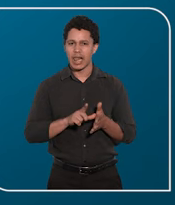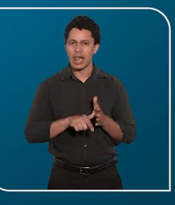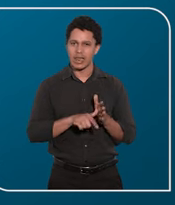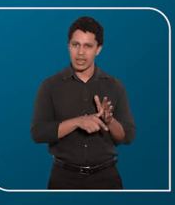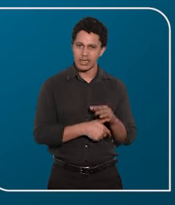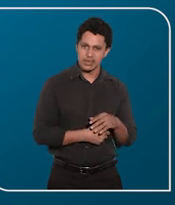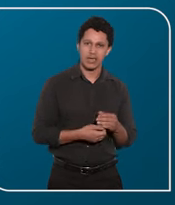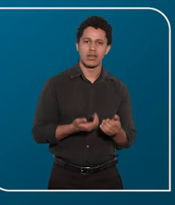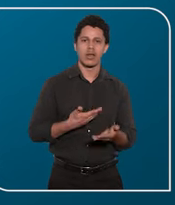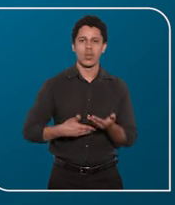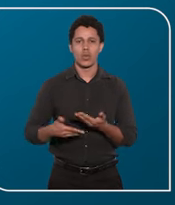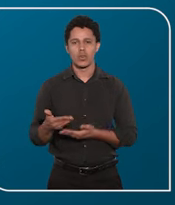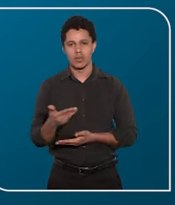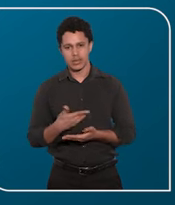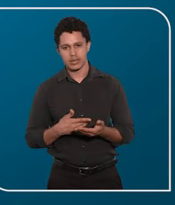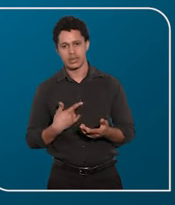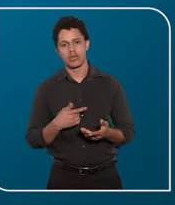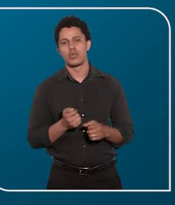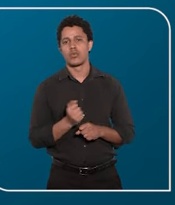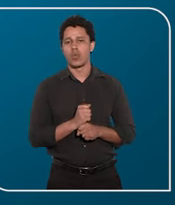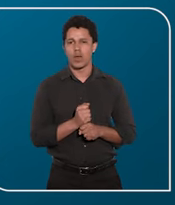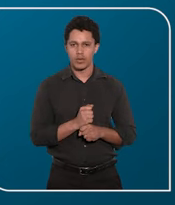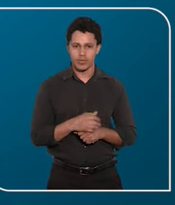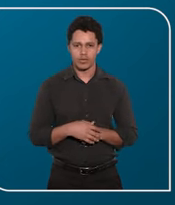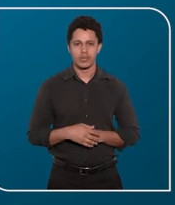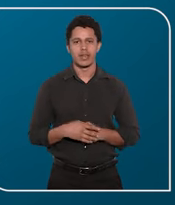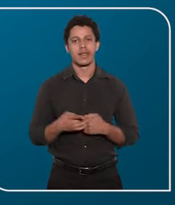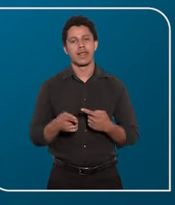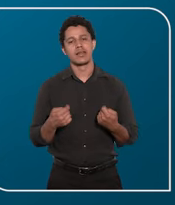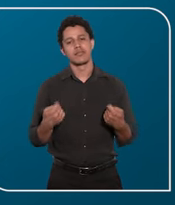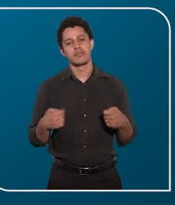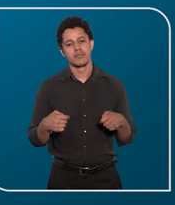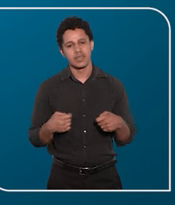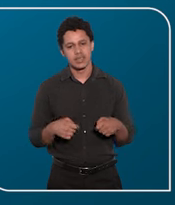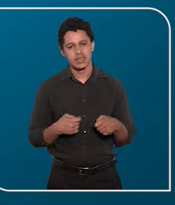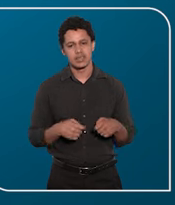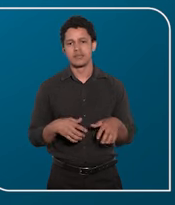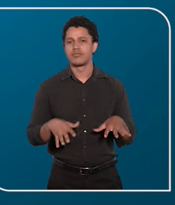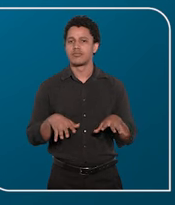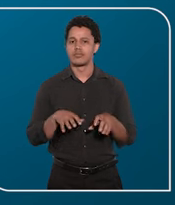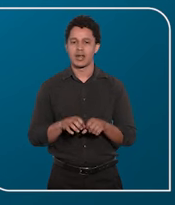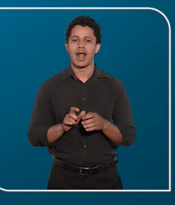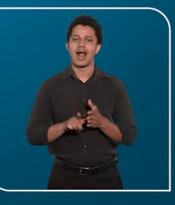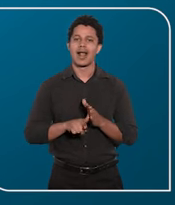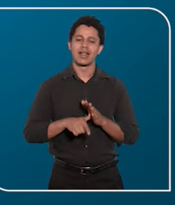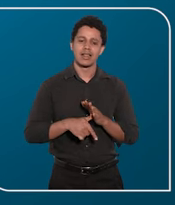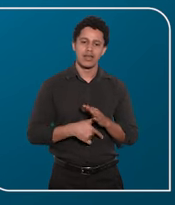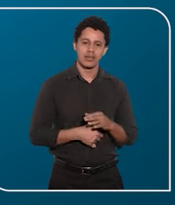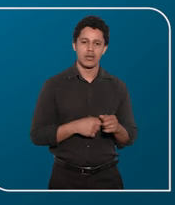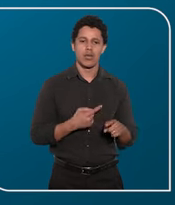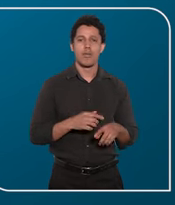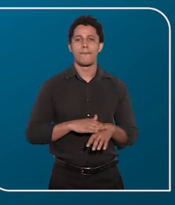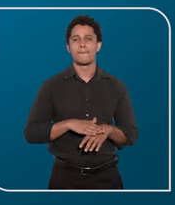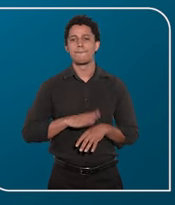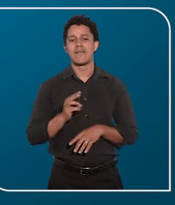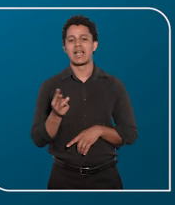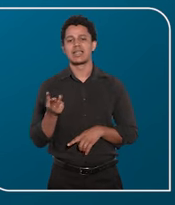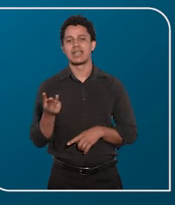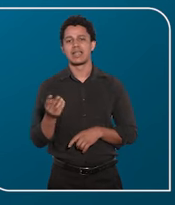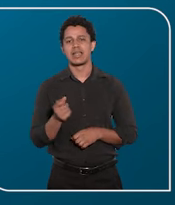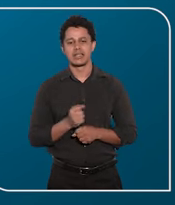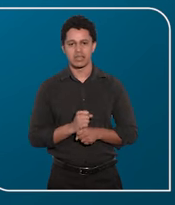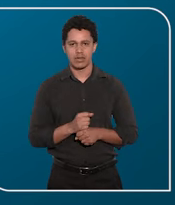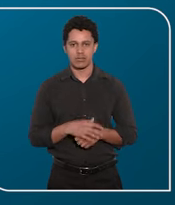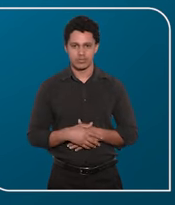suas contribuições, enfim, das suas anuidades, ele precisaria estar reiteradamente atrasado por mais de 3